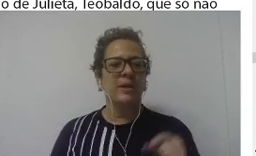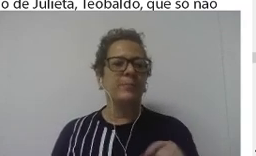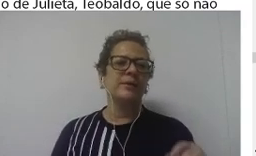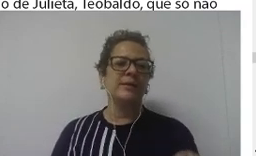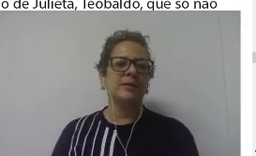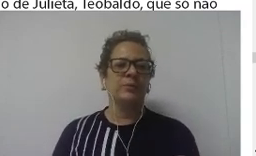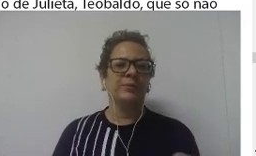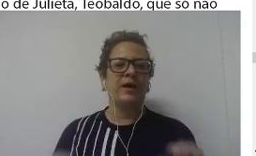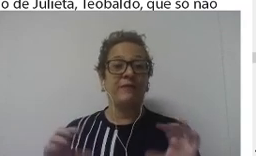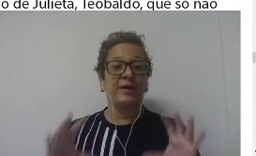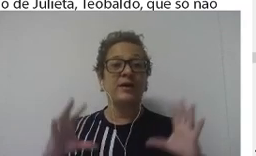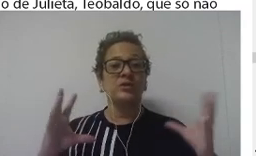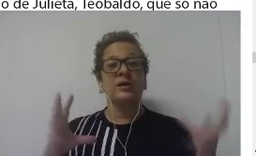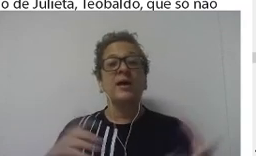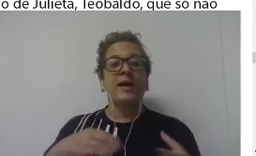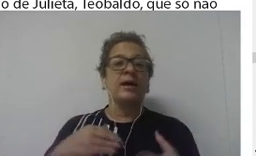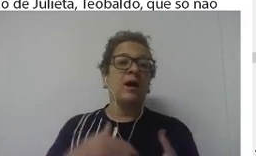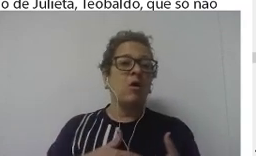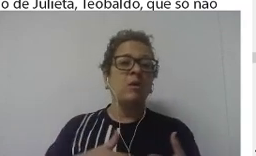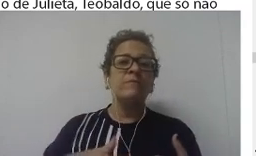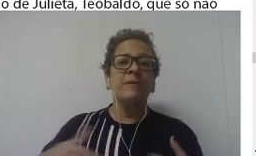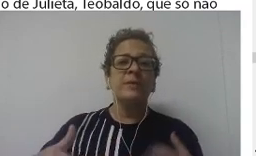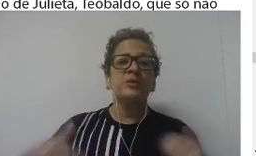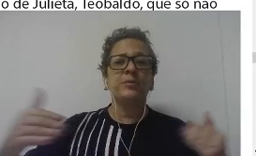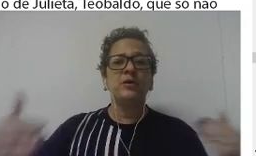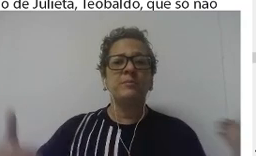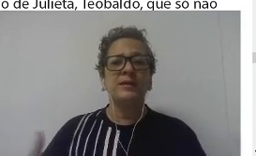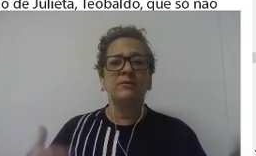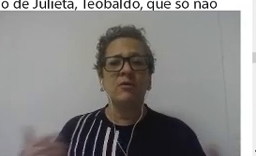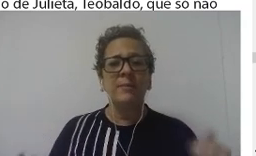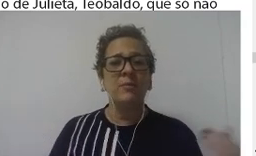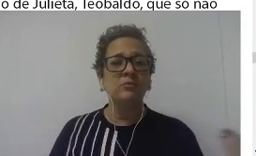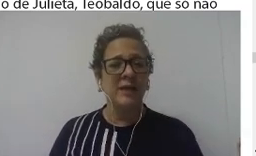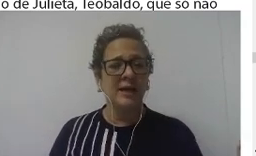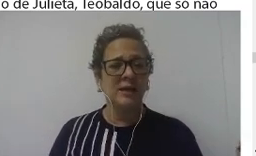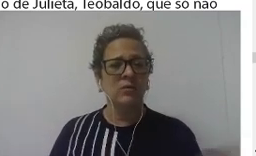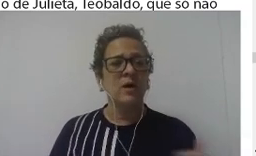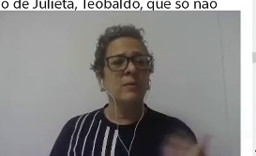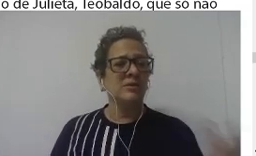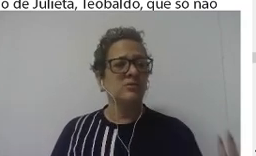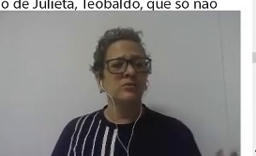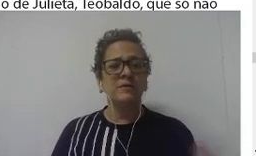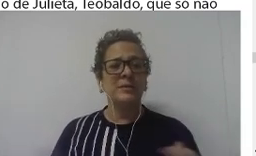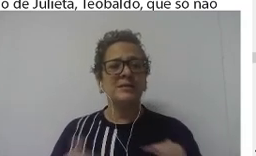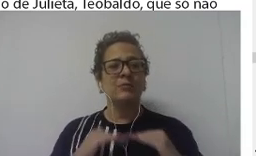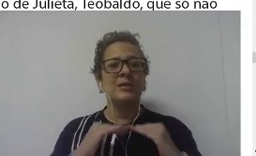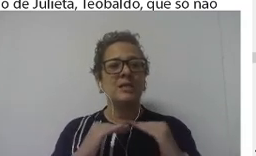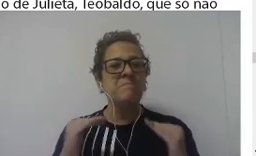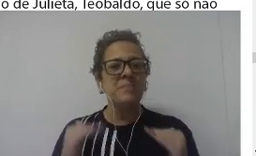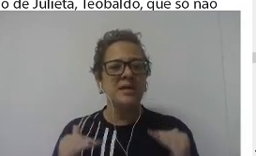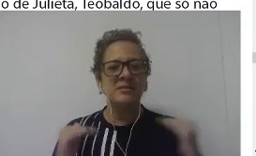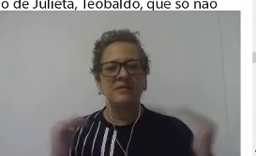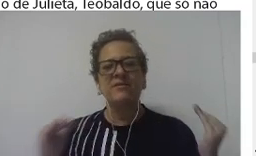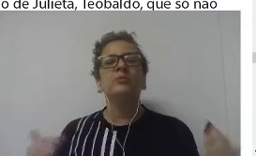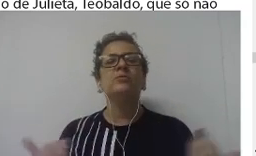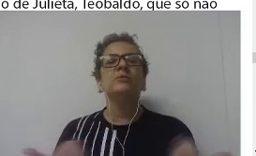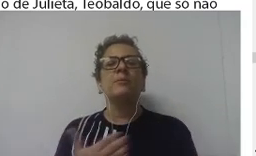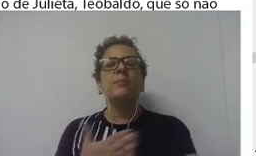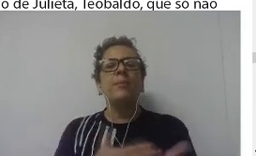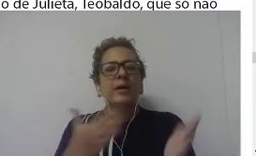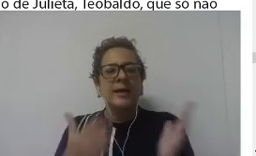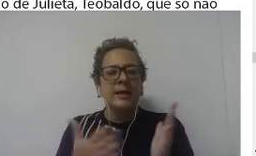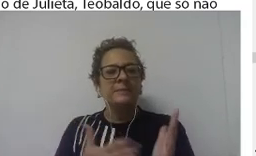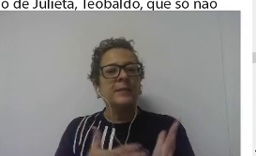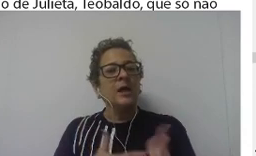Lord Capuleto. A festa era obviamente proibida a qualquer Montecchio, pois as duas famílias eram inimigas havia muito